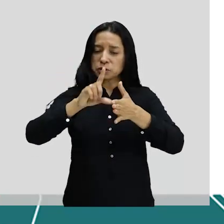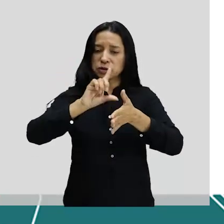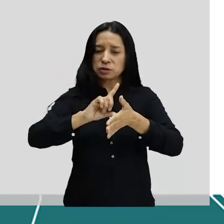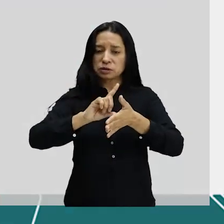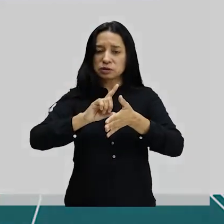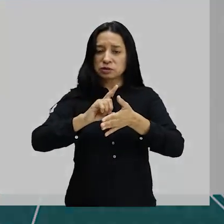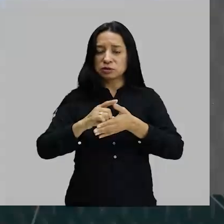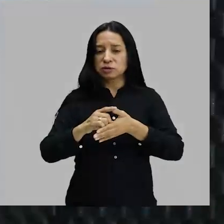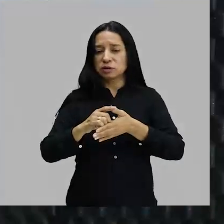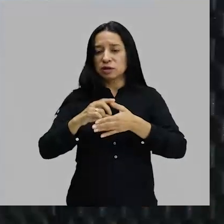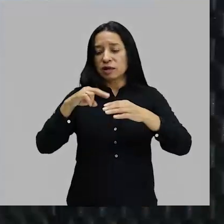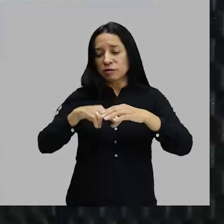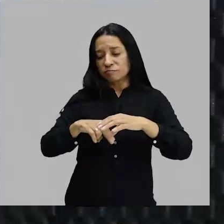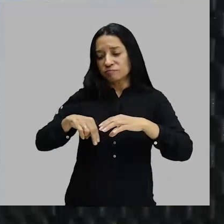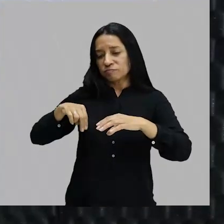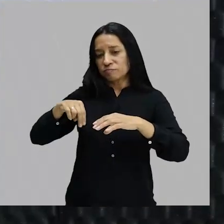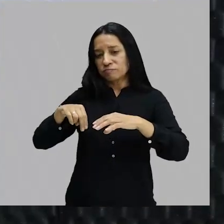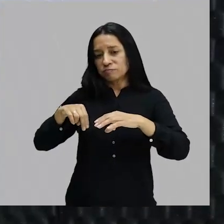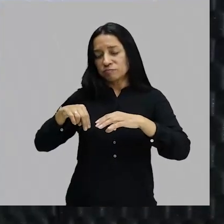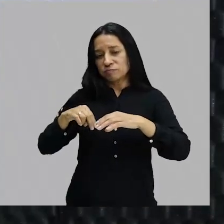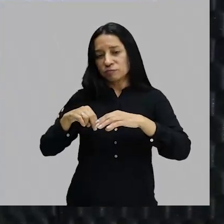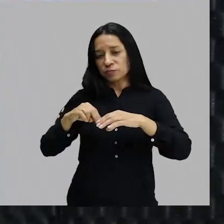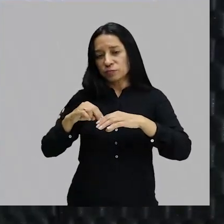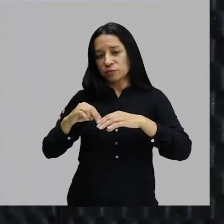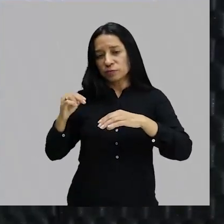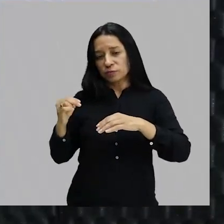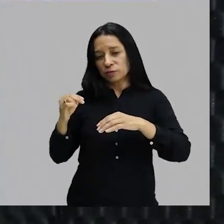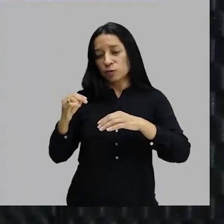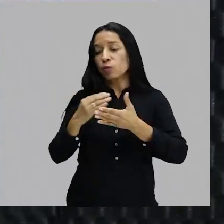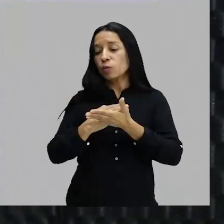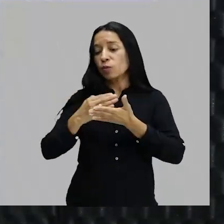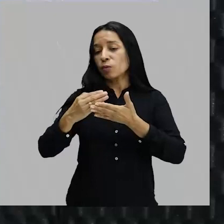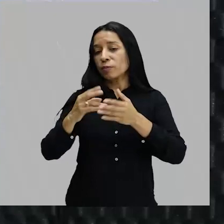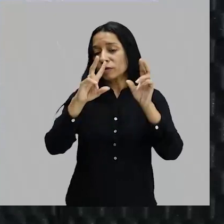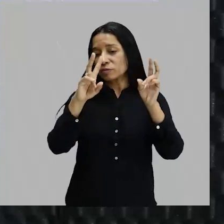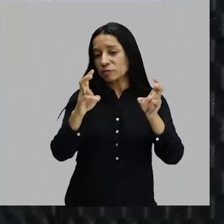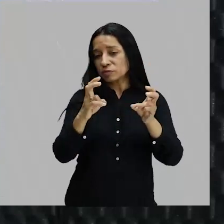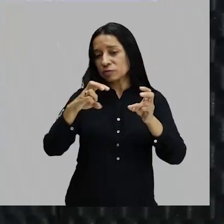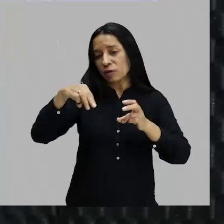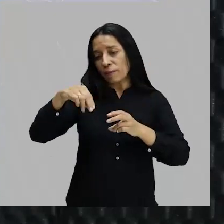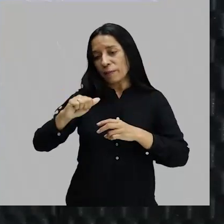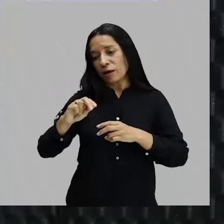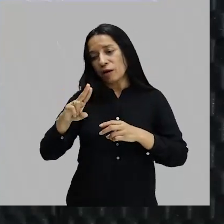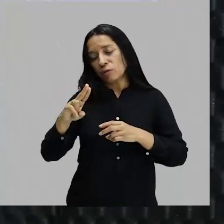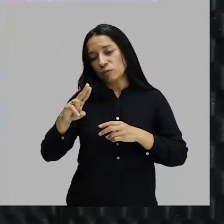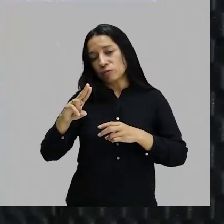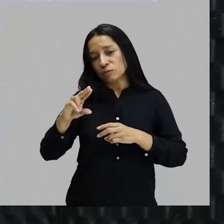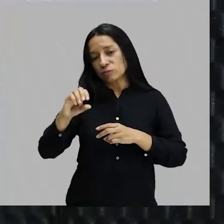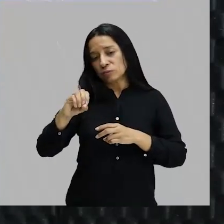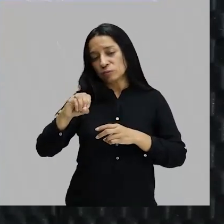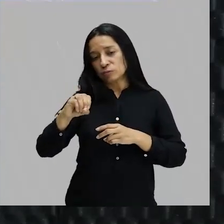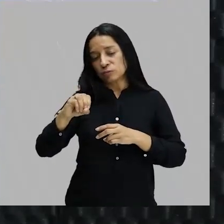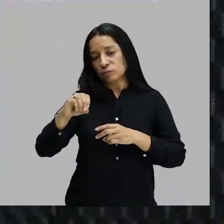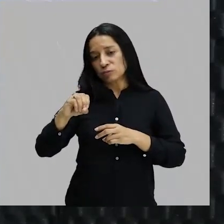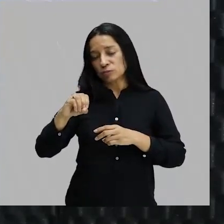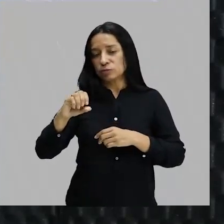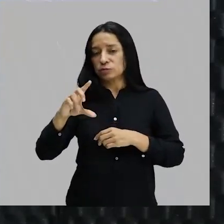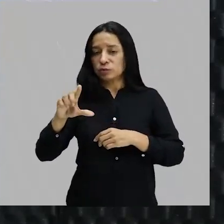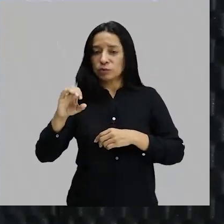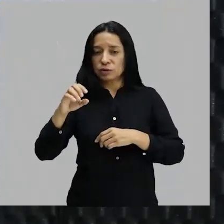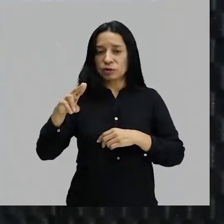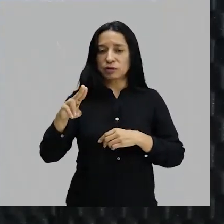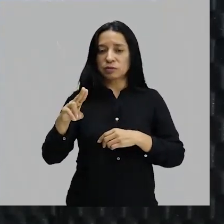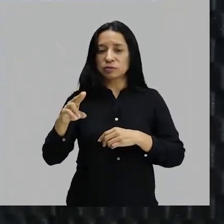gente sai das catacumbas, sai das criptas e passa para os mausoléus, que, lembra que eu falei disso? Que são ambientes maiores